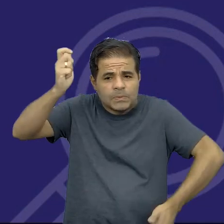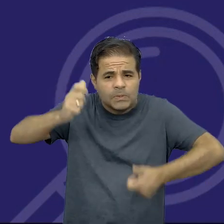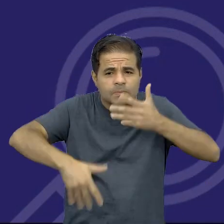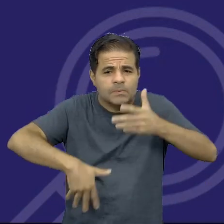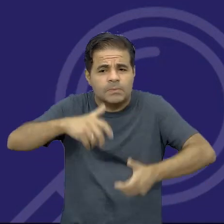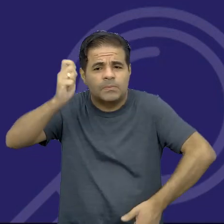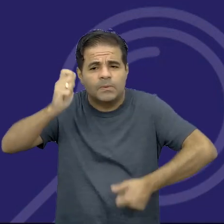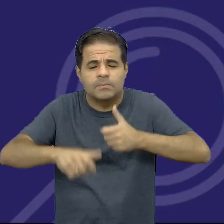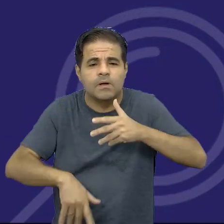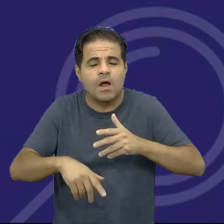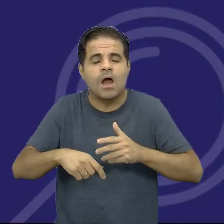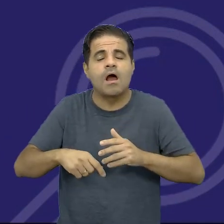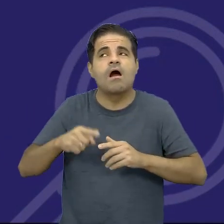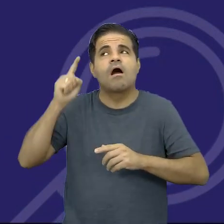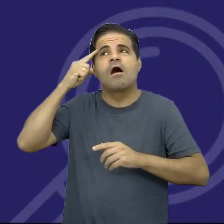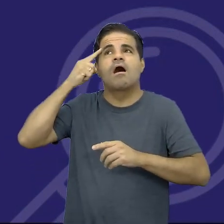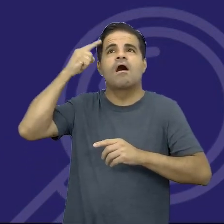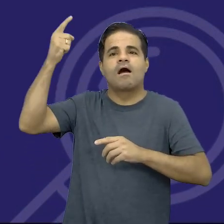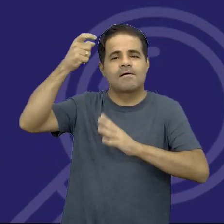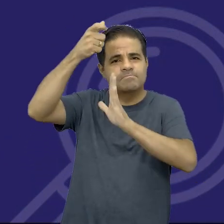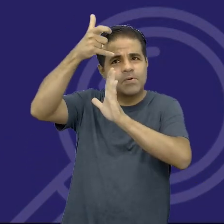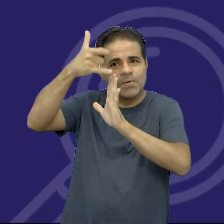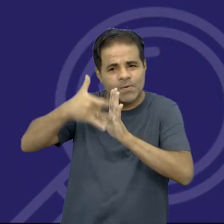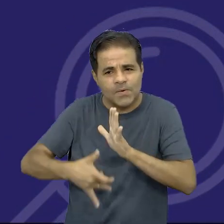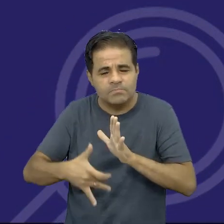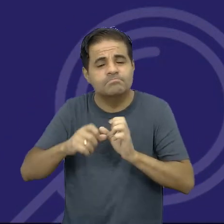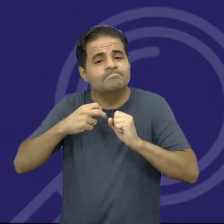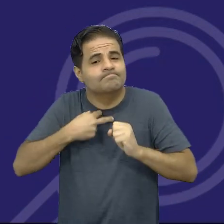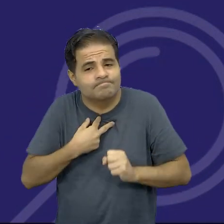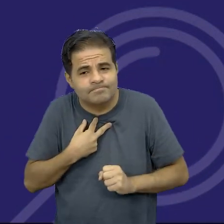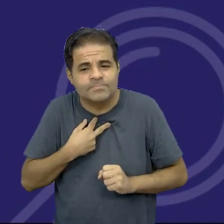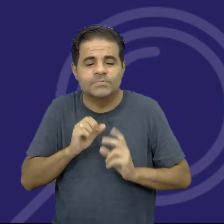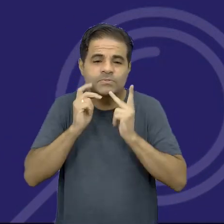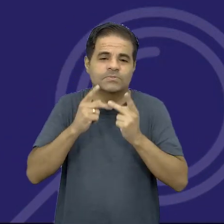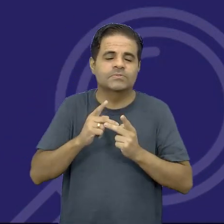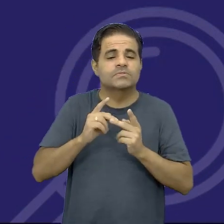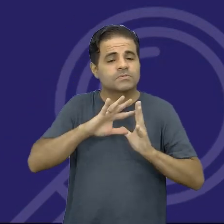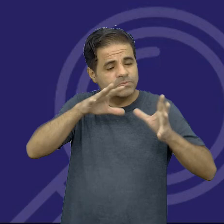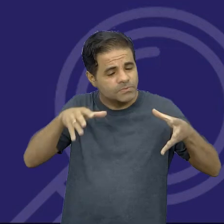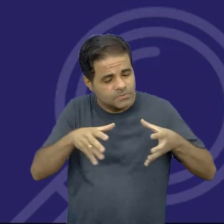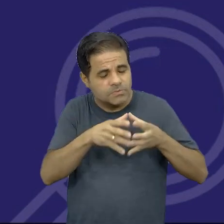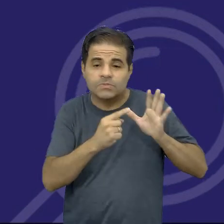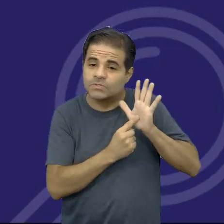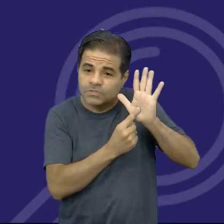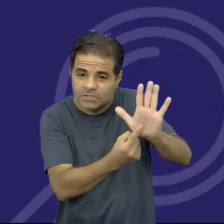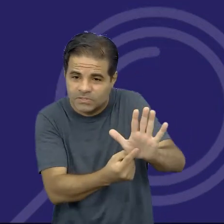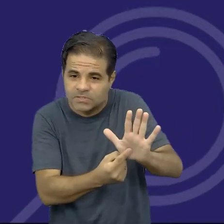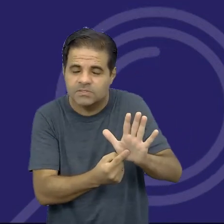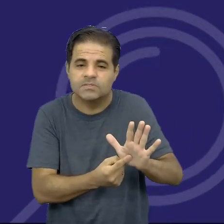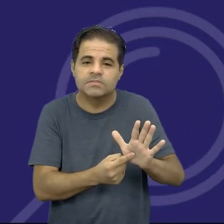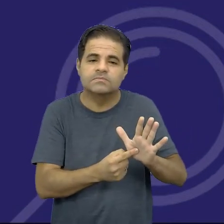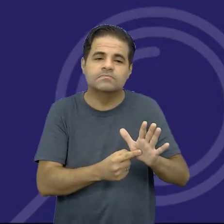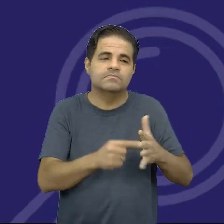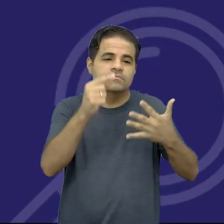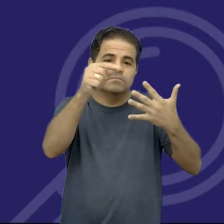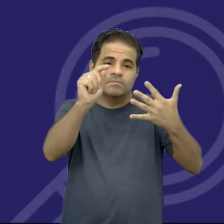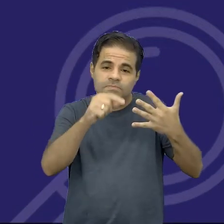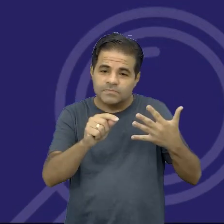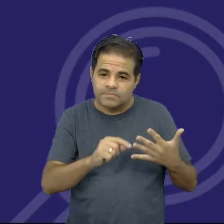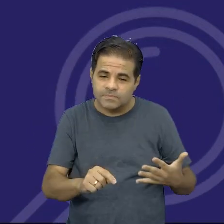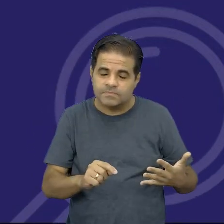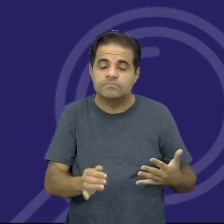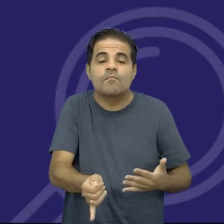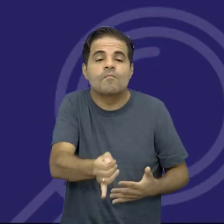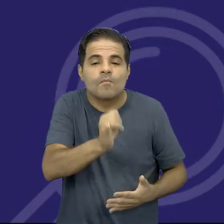do porquê a descrição da questão não poderia ser de seres vivos que estão indicados nas alternativas incorretas,